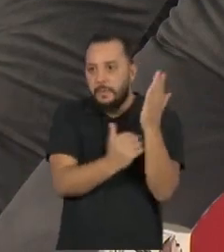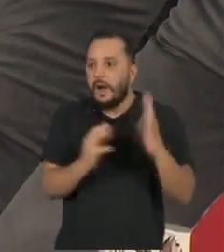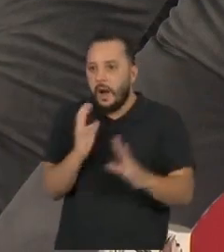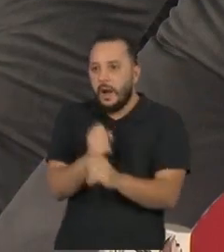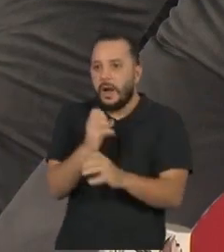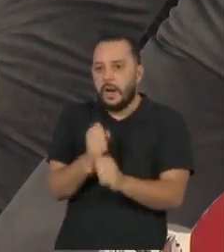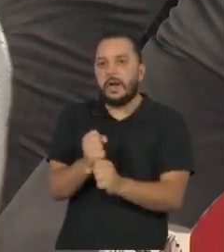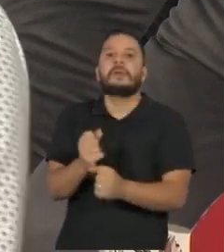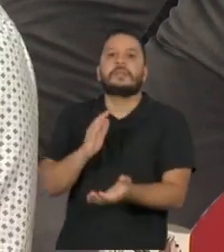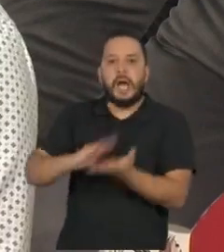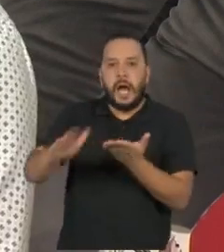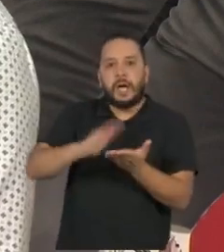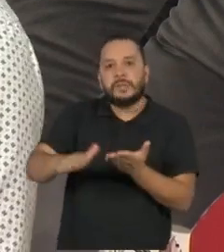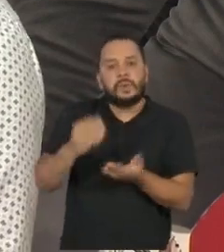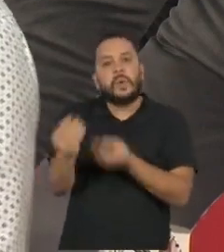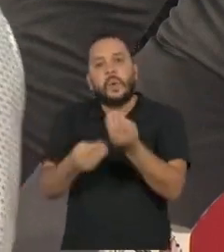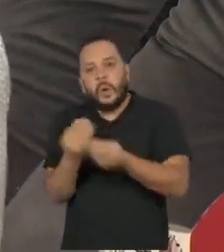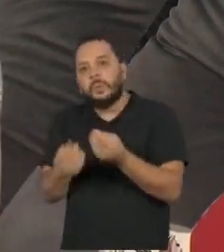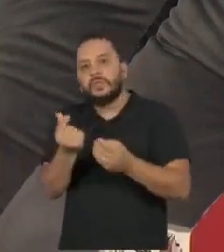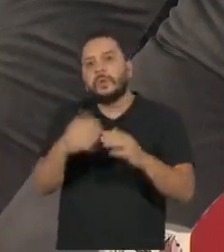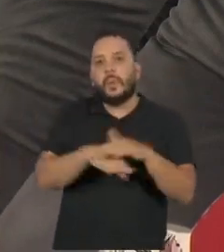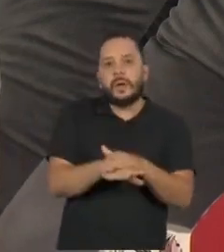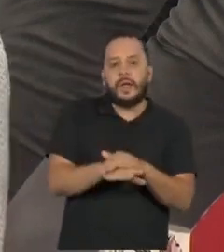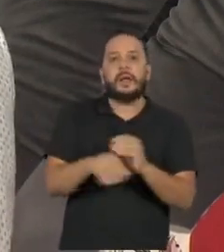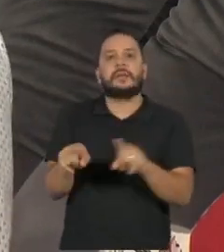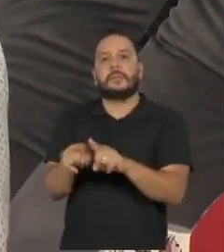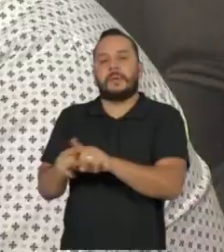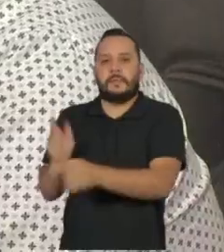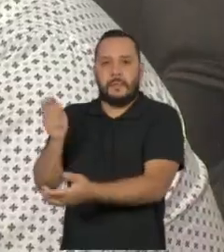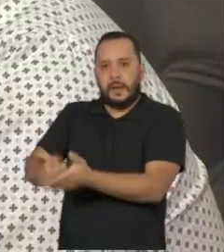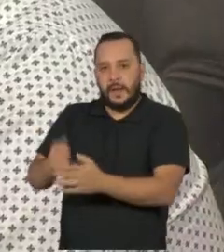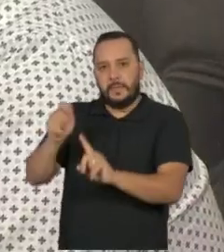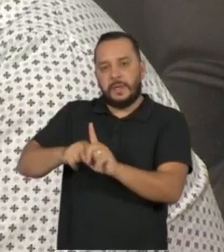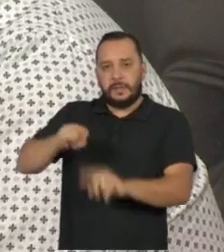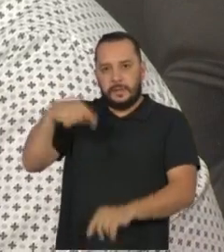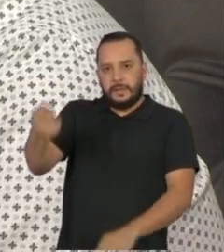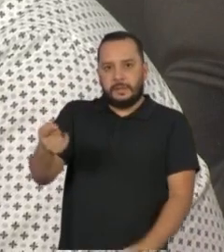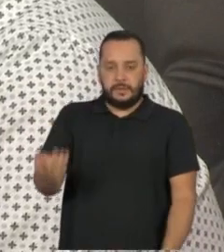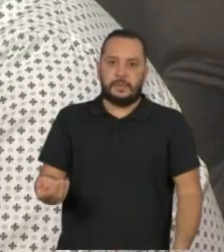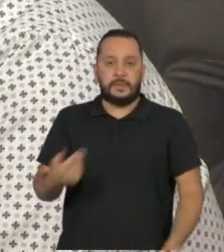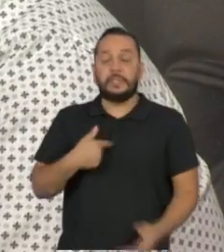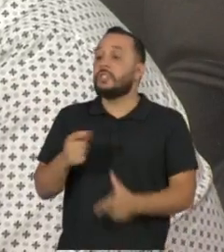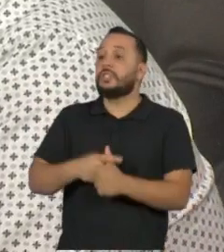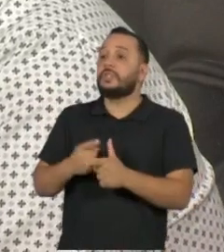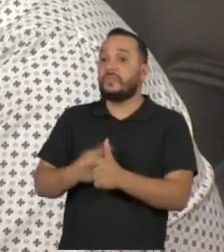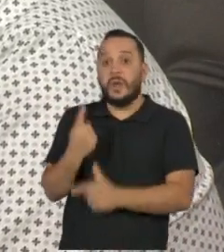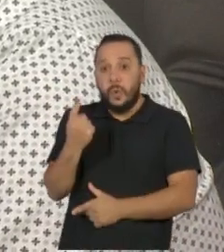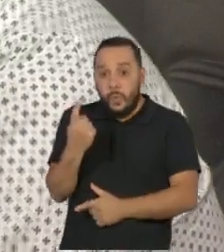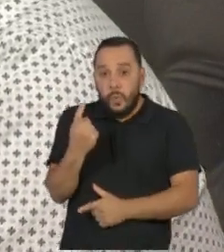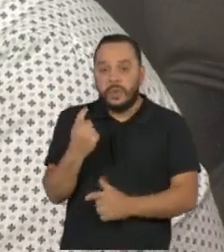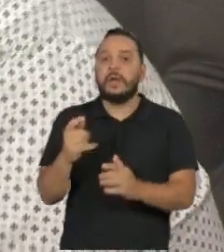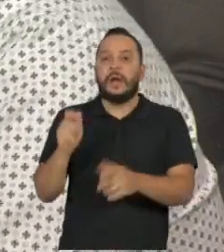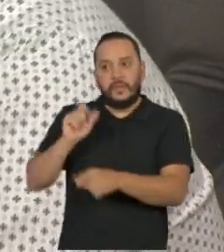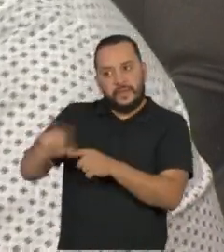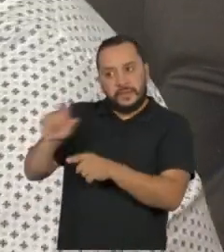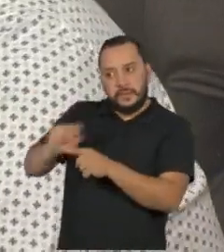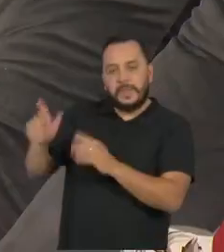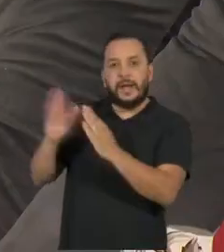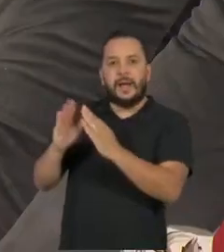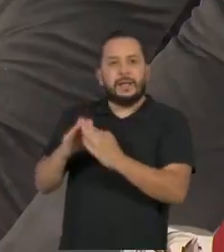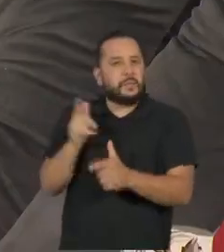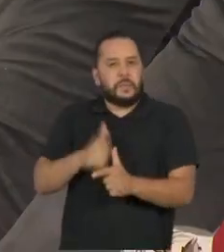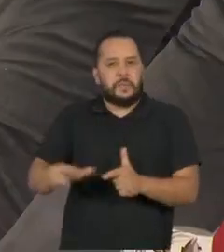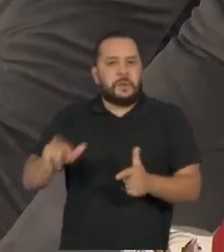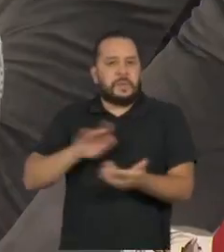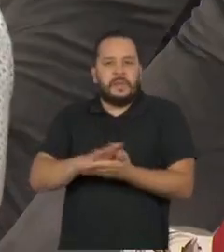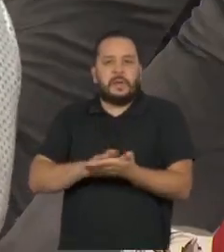são os gastos? O que eu preciso reservar? O que eu tenho para pagar no próximo mês? A única dívida é o financiamento da casa, mas nem chega a ser problema. Eu